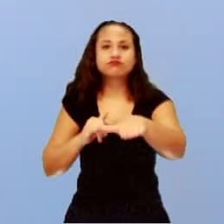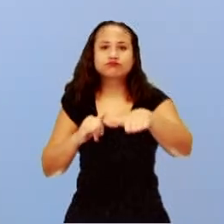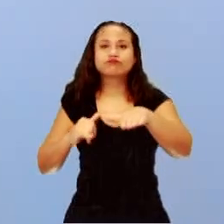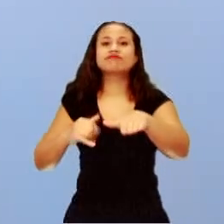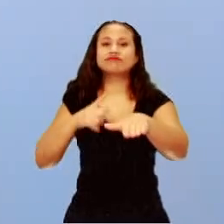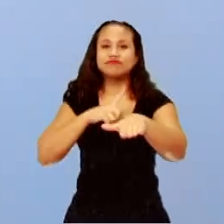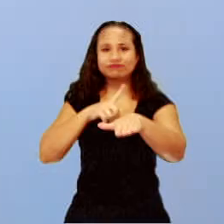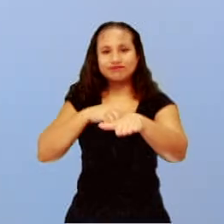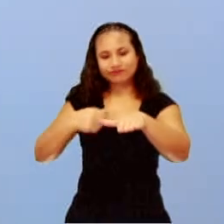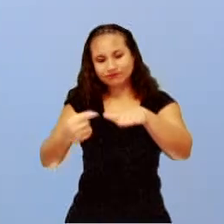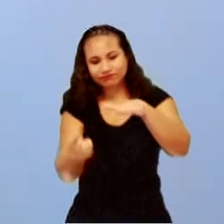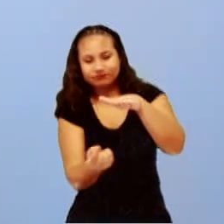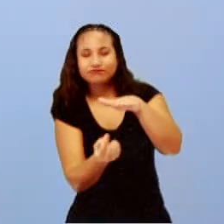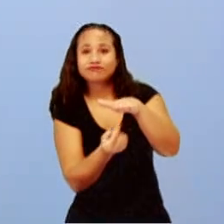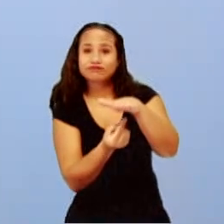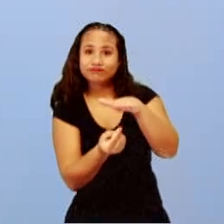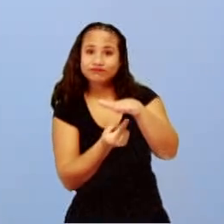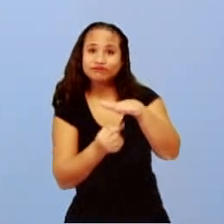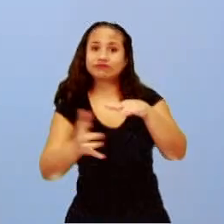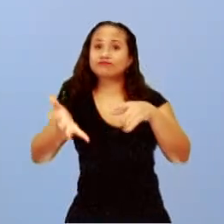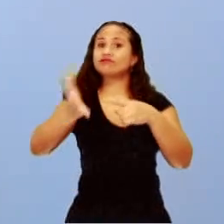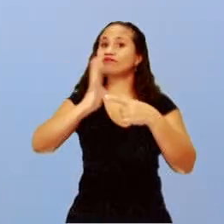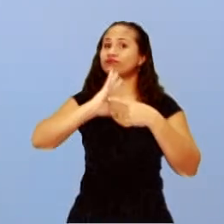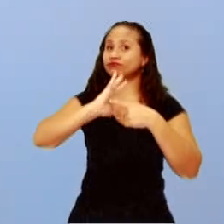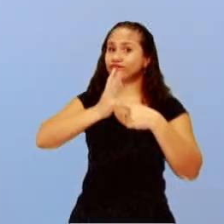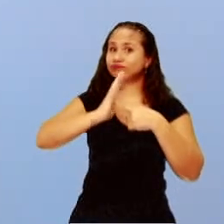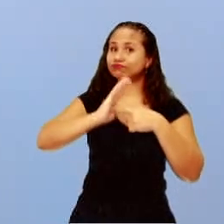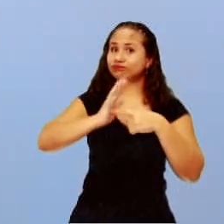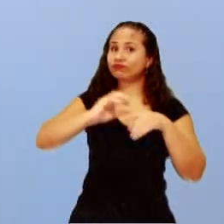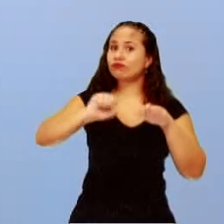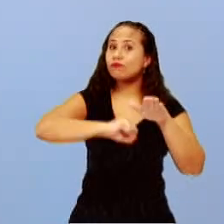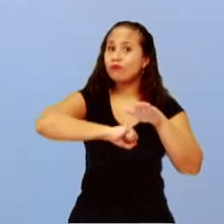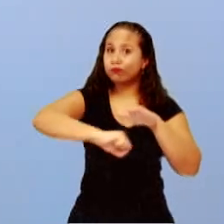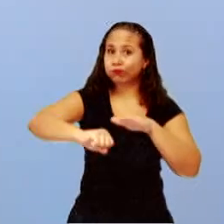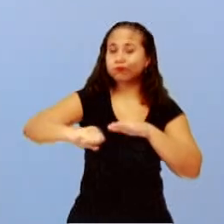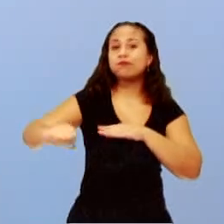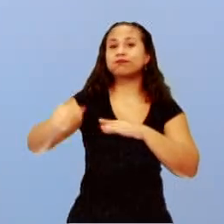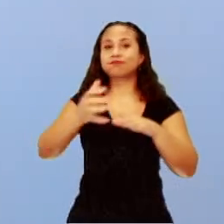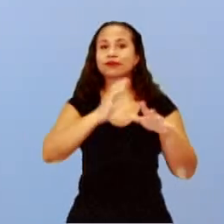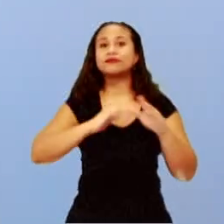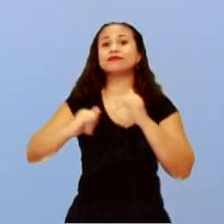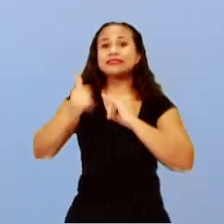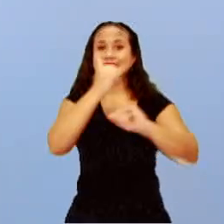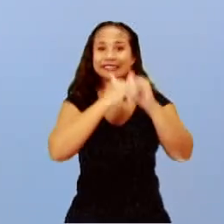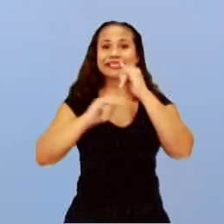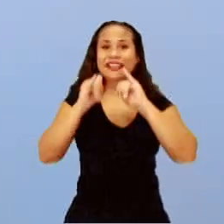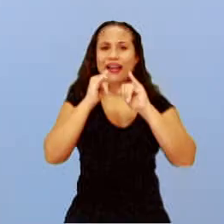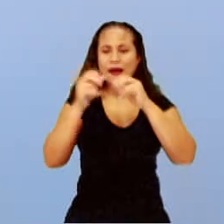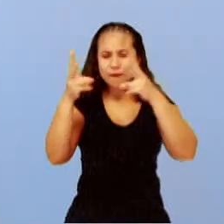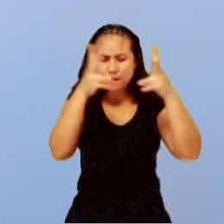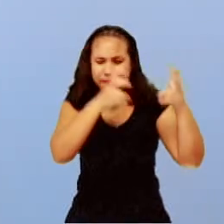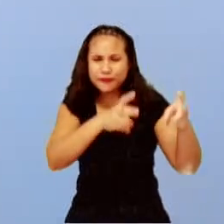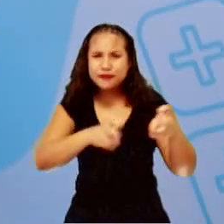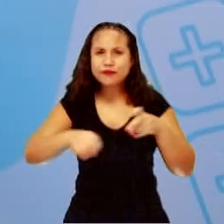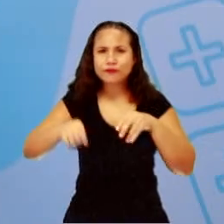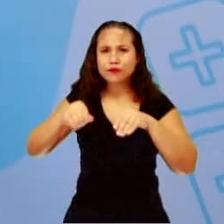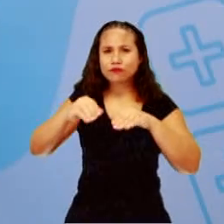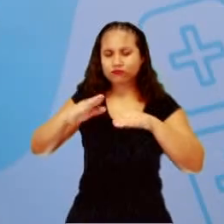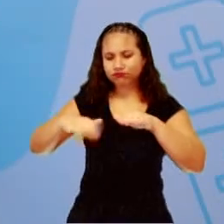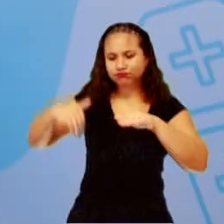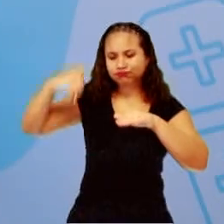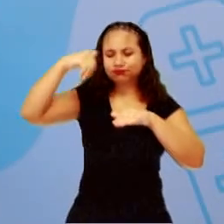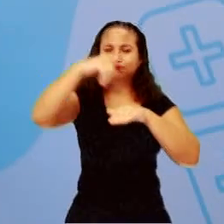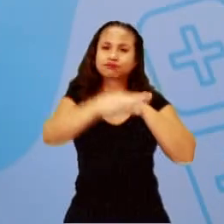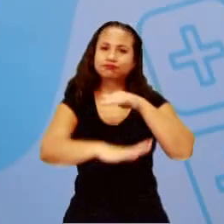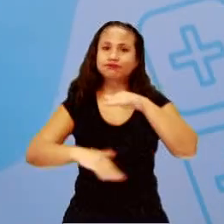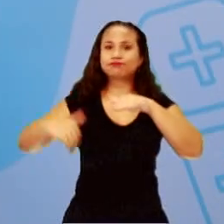energia obtida através de uma combustão no motor. Alguém já observou as pás de um moinho, não